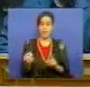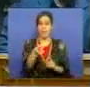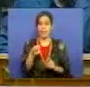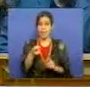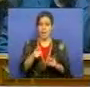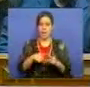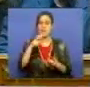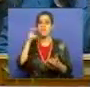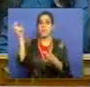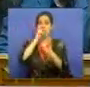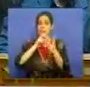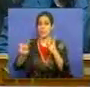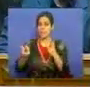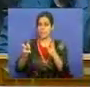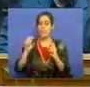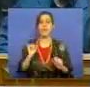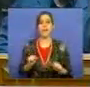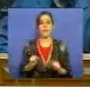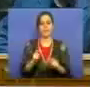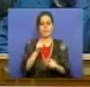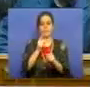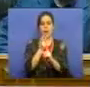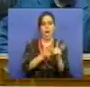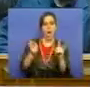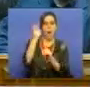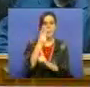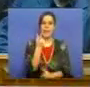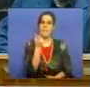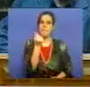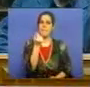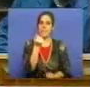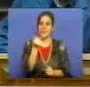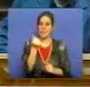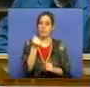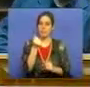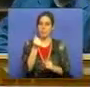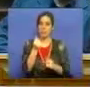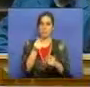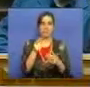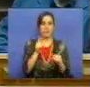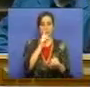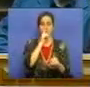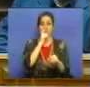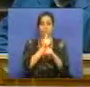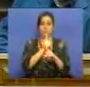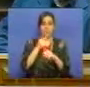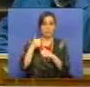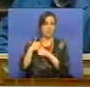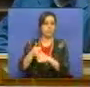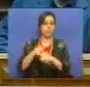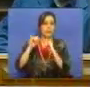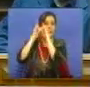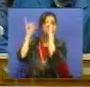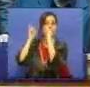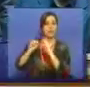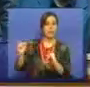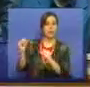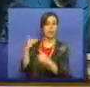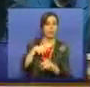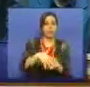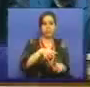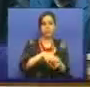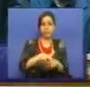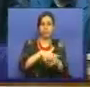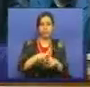gás, na eletricidade, temos aumentos de preços que, sendo arrastados por variáveis internacionais,